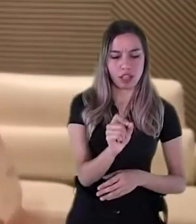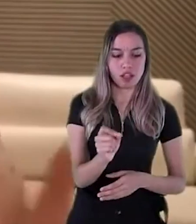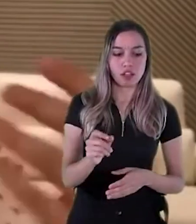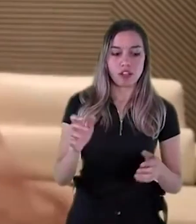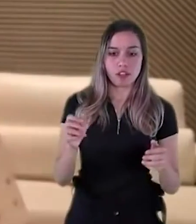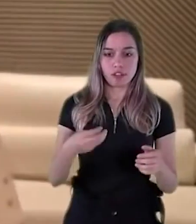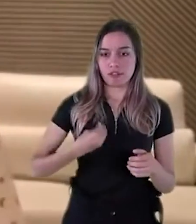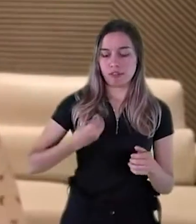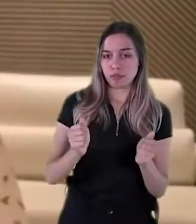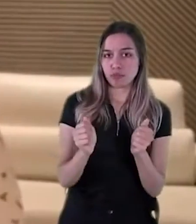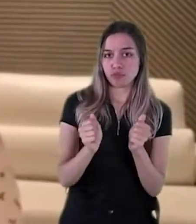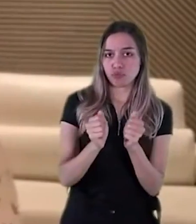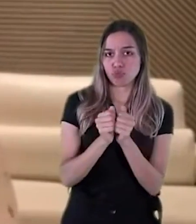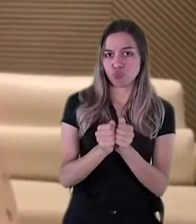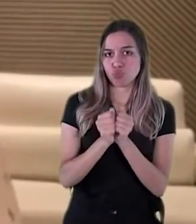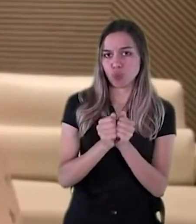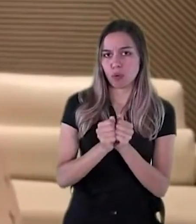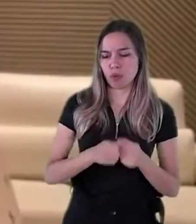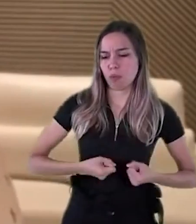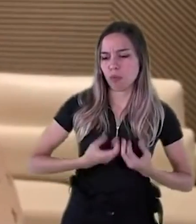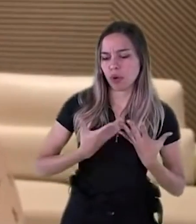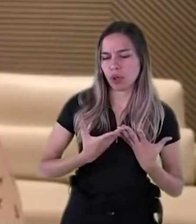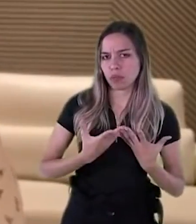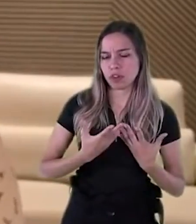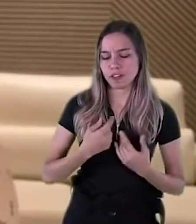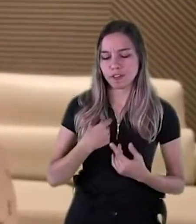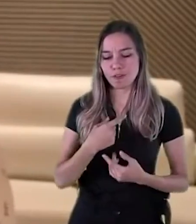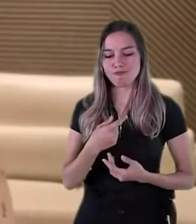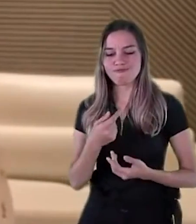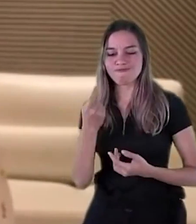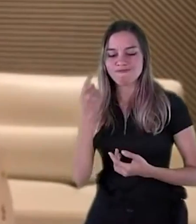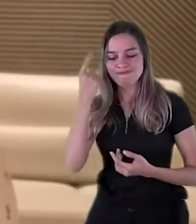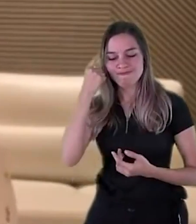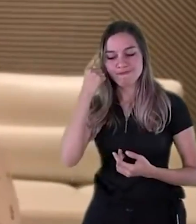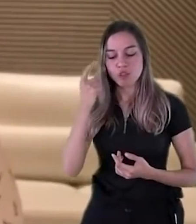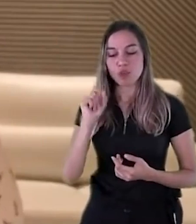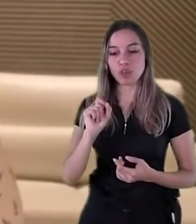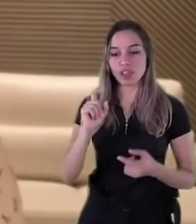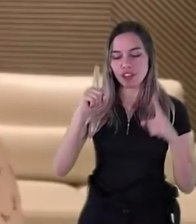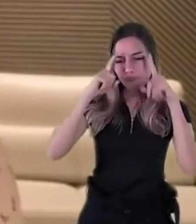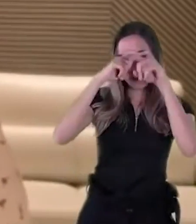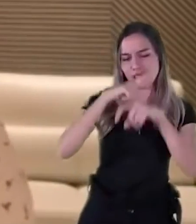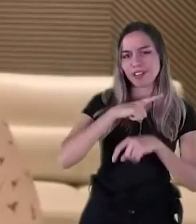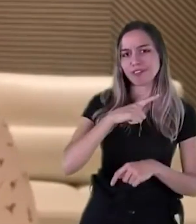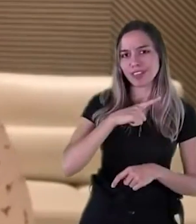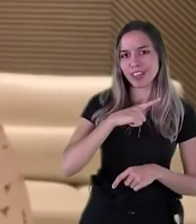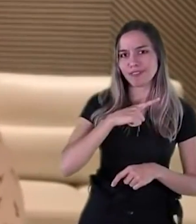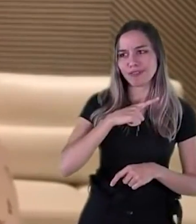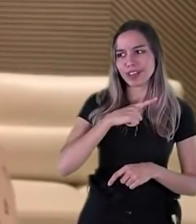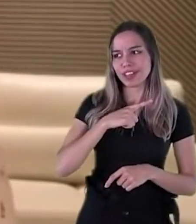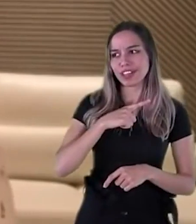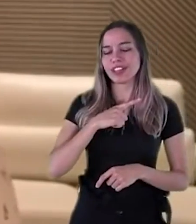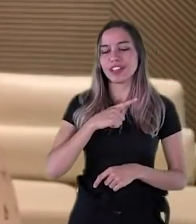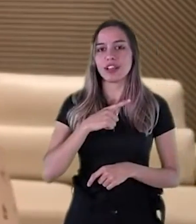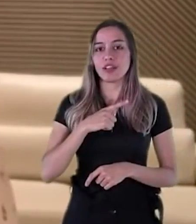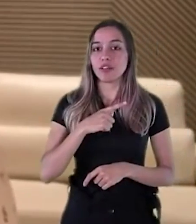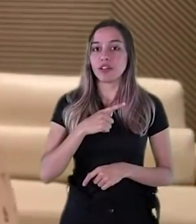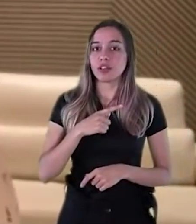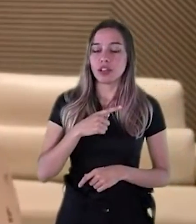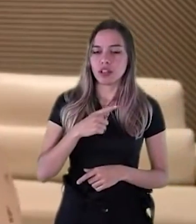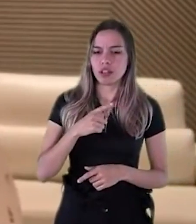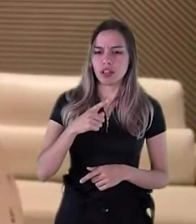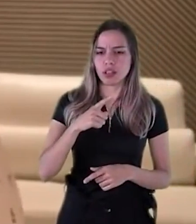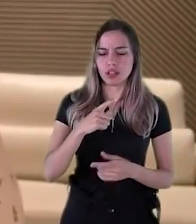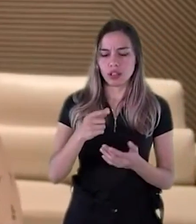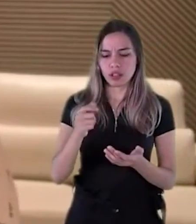fica insuportável levá-los comigo, eu divido. Então o grande desafio foi esse: tratar questões tão